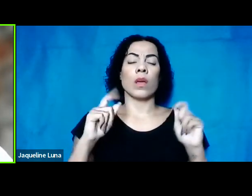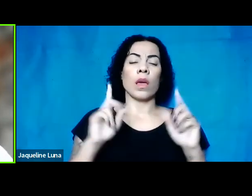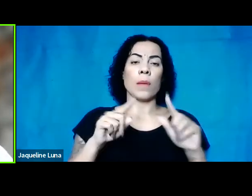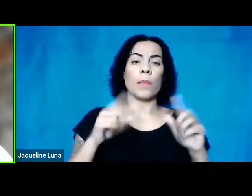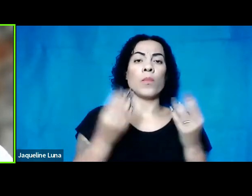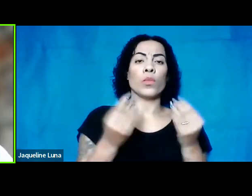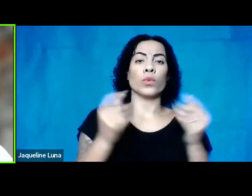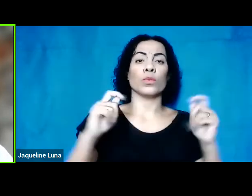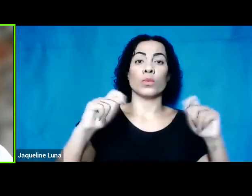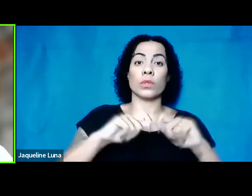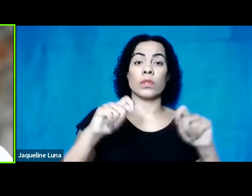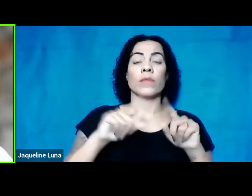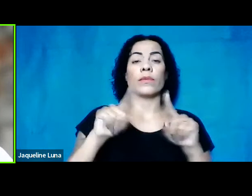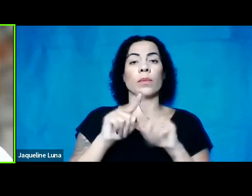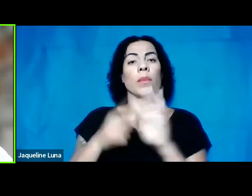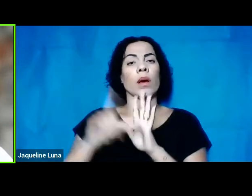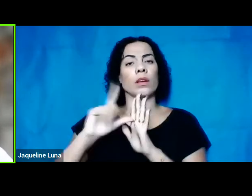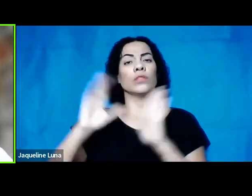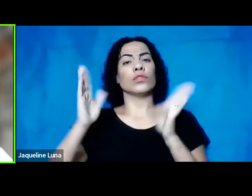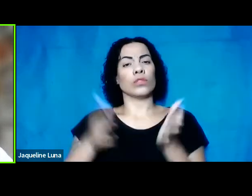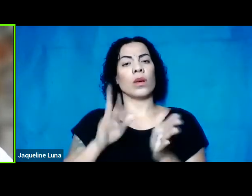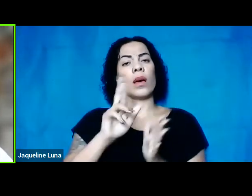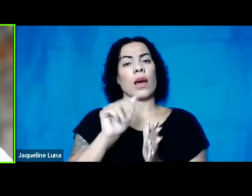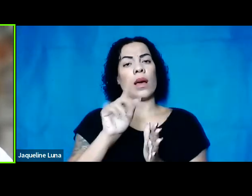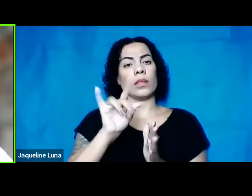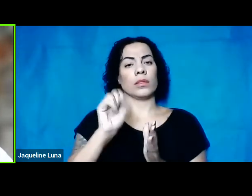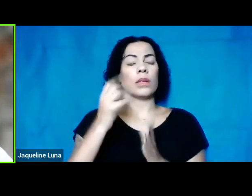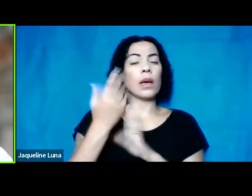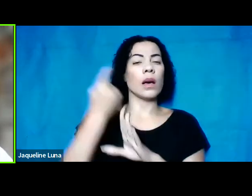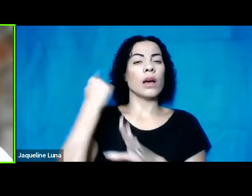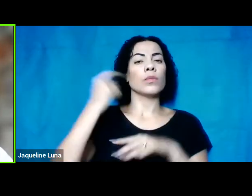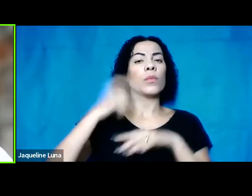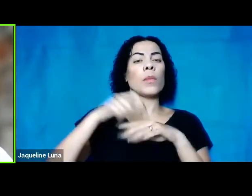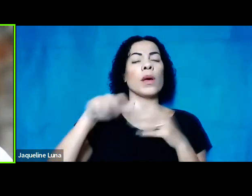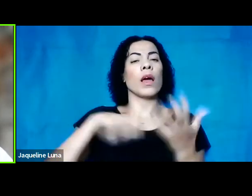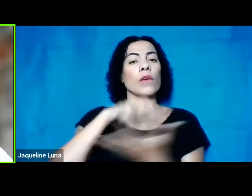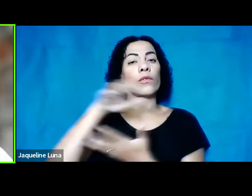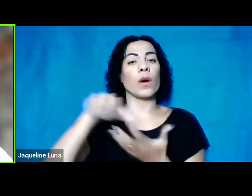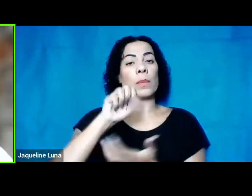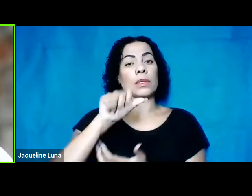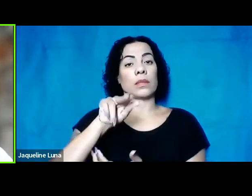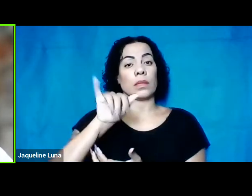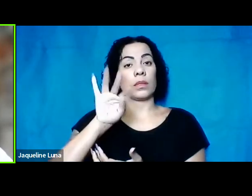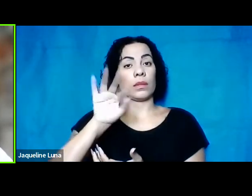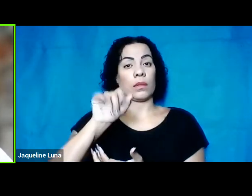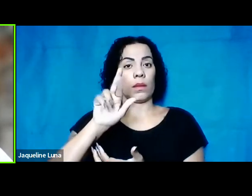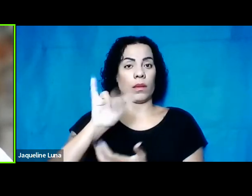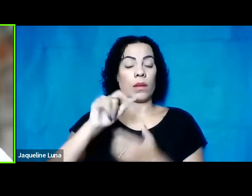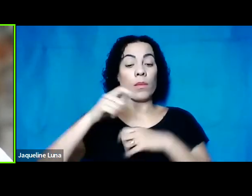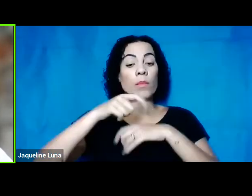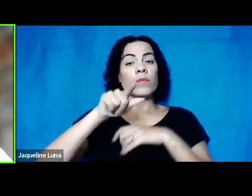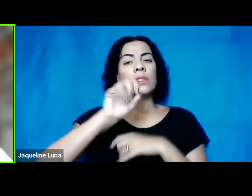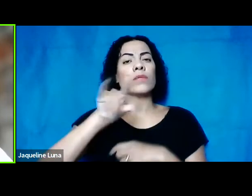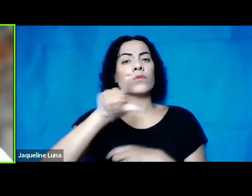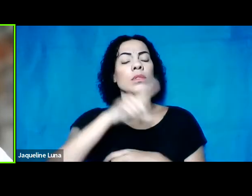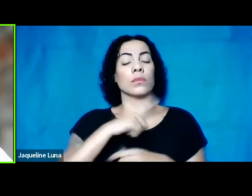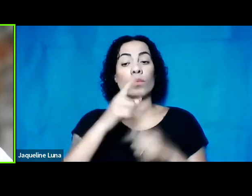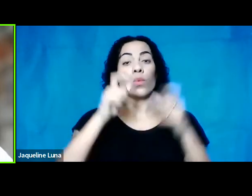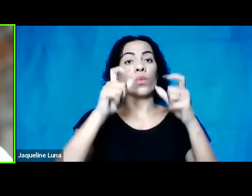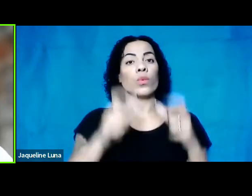papel do Rádios, como o arauto da reforma sanitária, você ter um espaço em que essa discussão está ocorrendo,